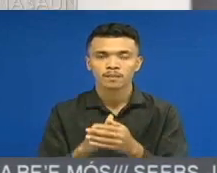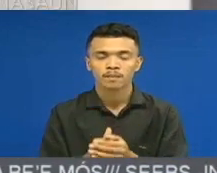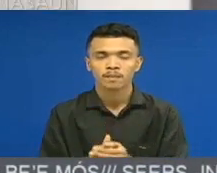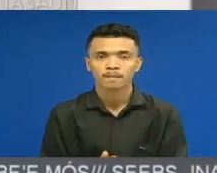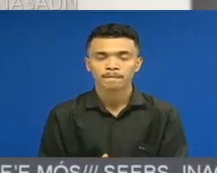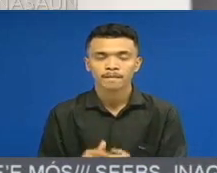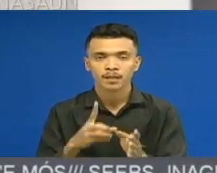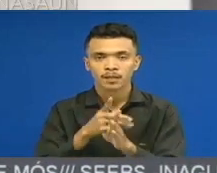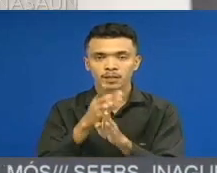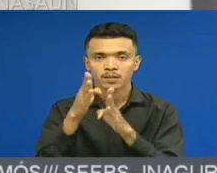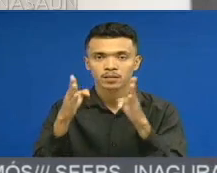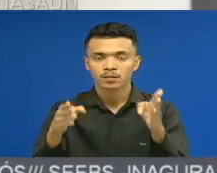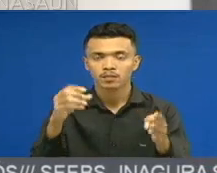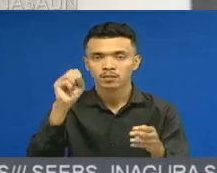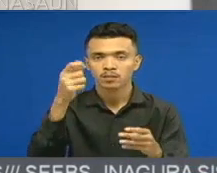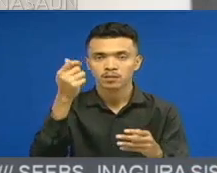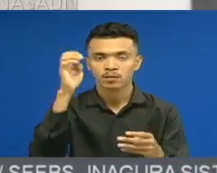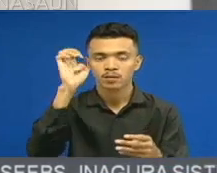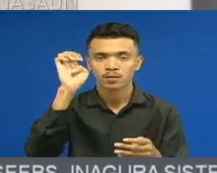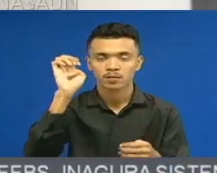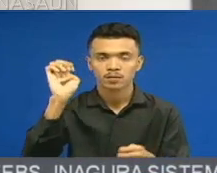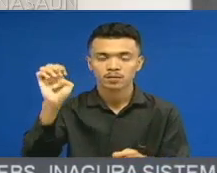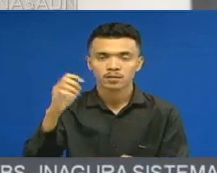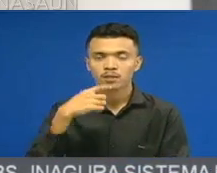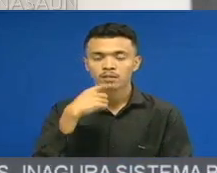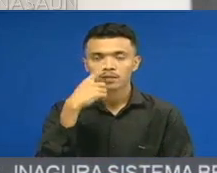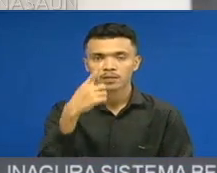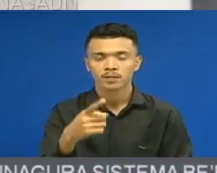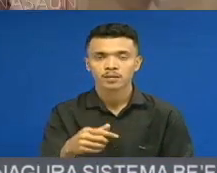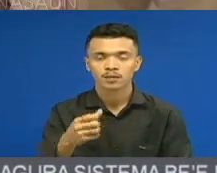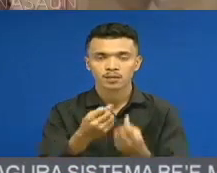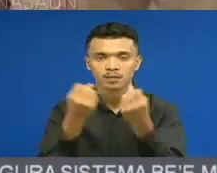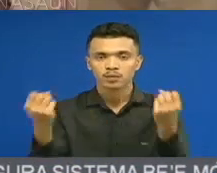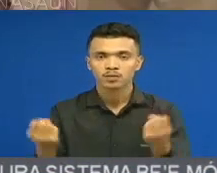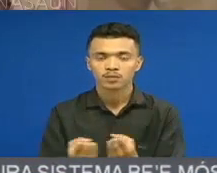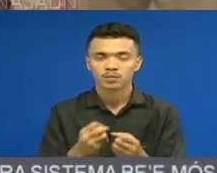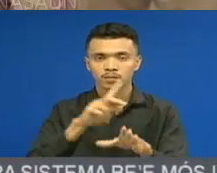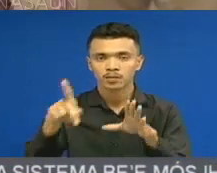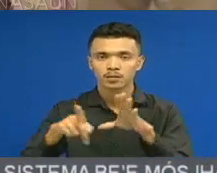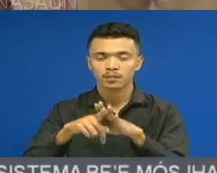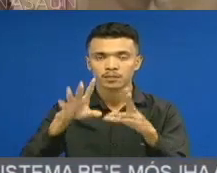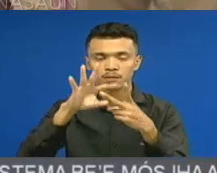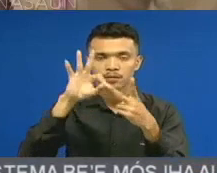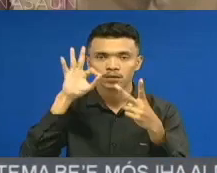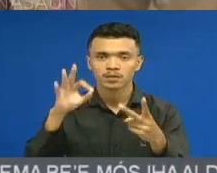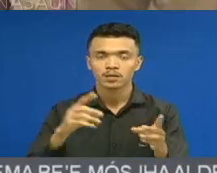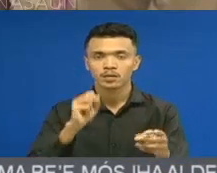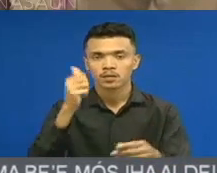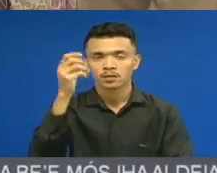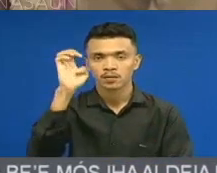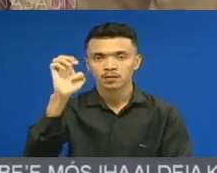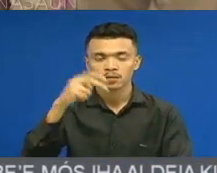eleições agora. Diretor-geral está Acelino Manuel Branco Hateten. Basuco Serenebe participa em eleição. Está em